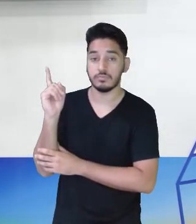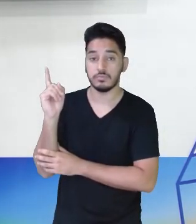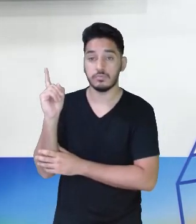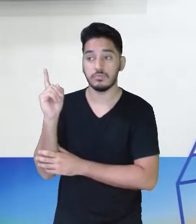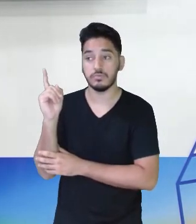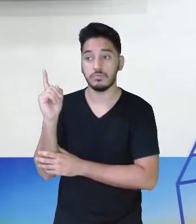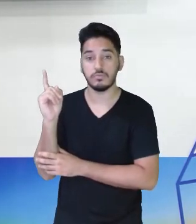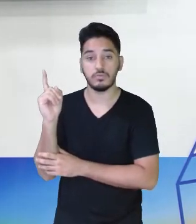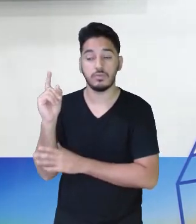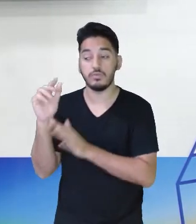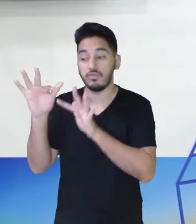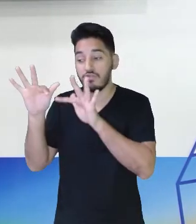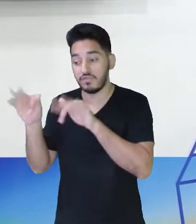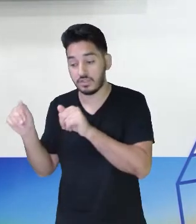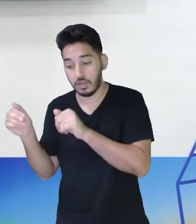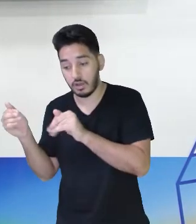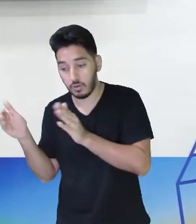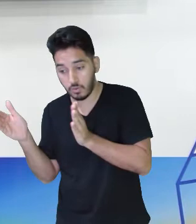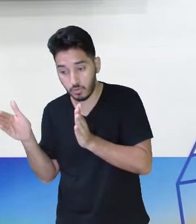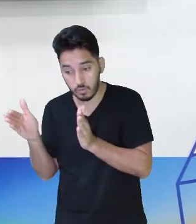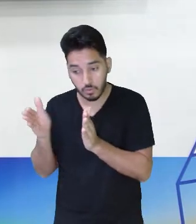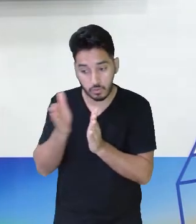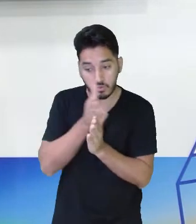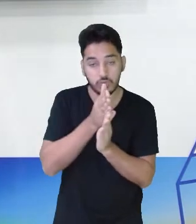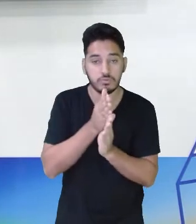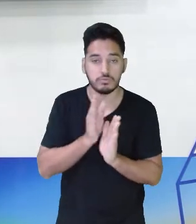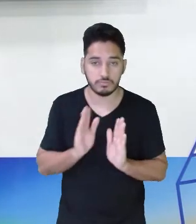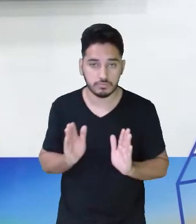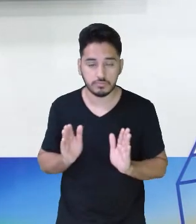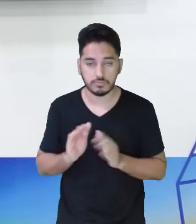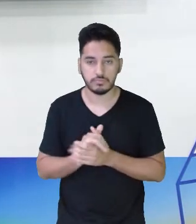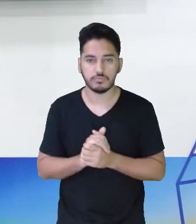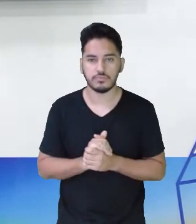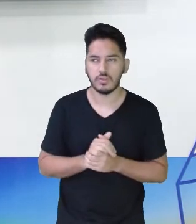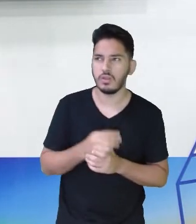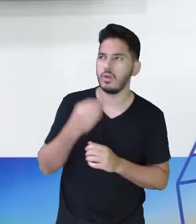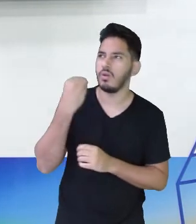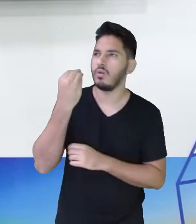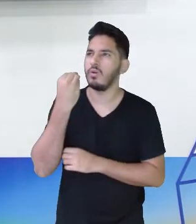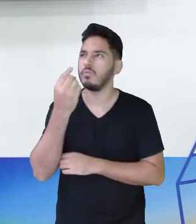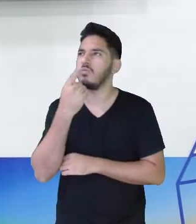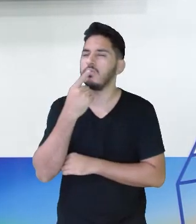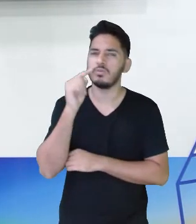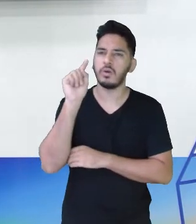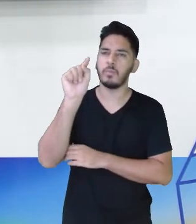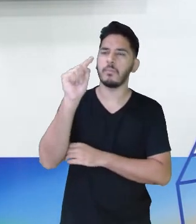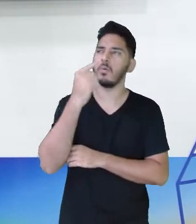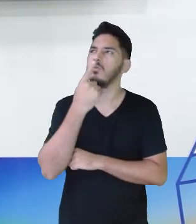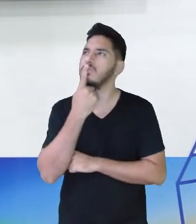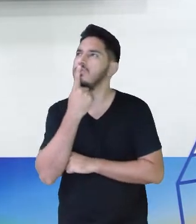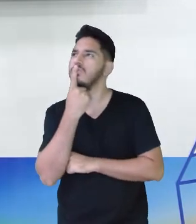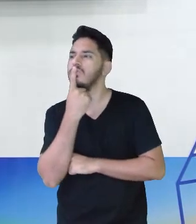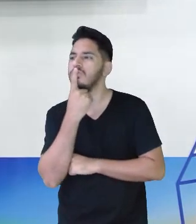número para o começo. Não tem erro. E como eu vou colocar os pontinhos,